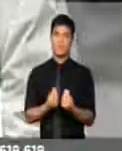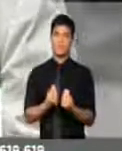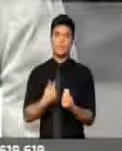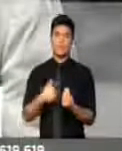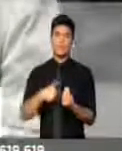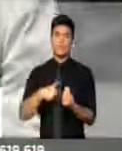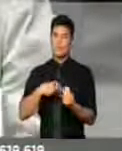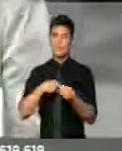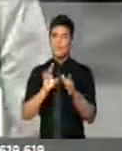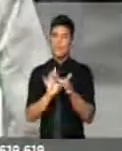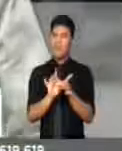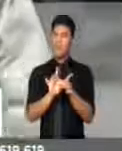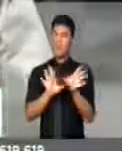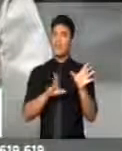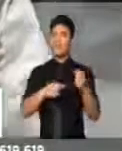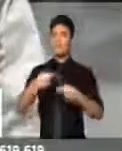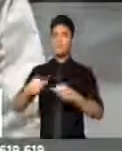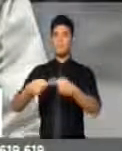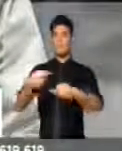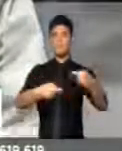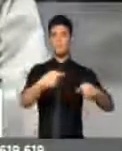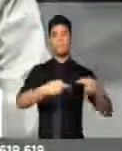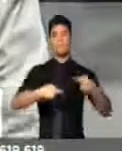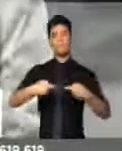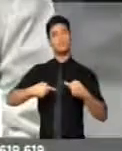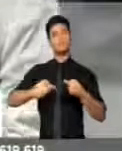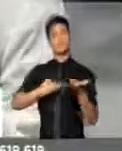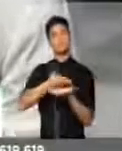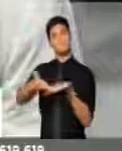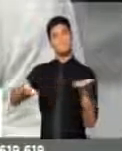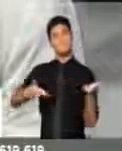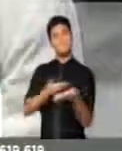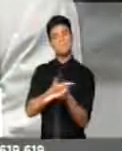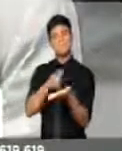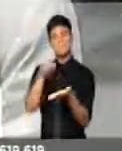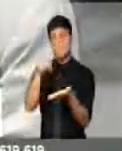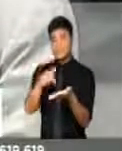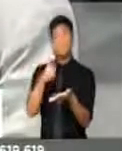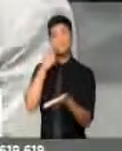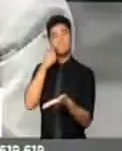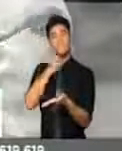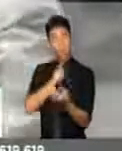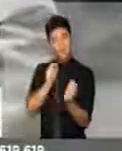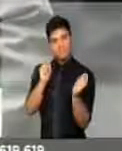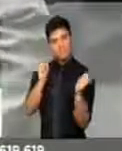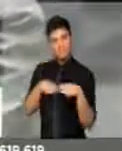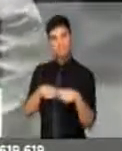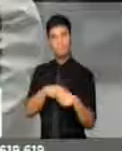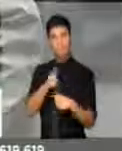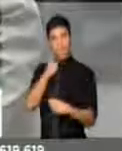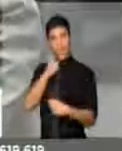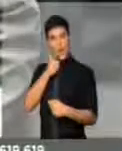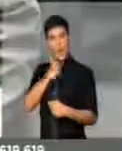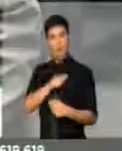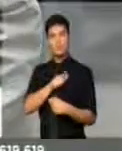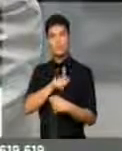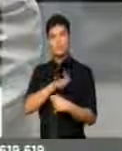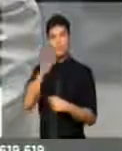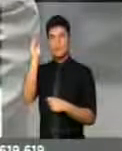campo aberto para o diálogo, porque somente através do diálogo nós poderemos recuperar a